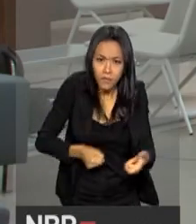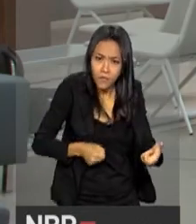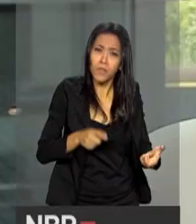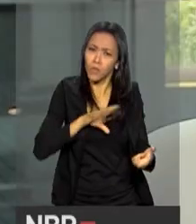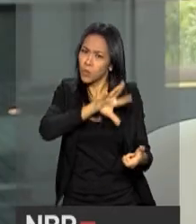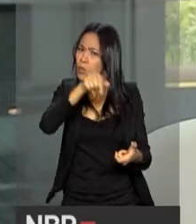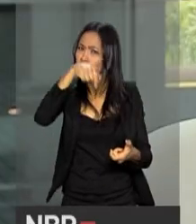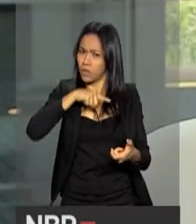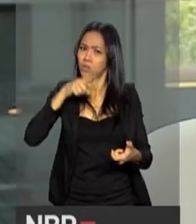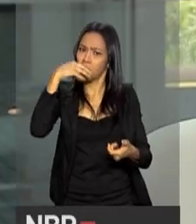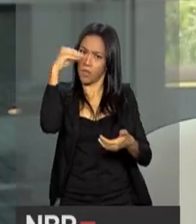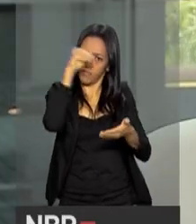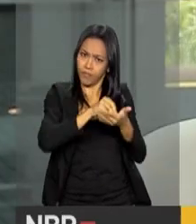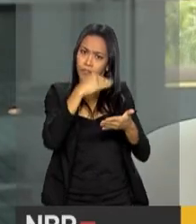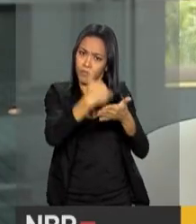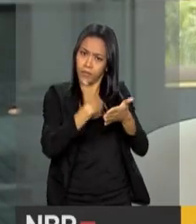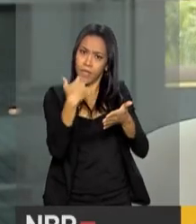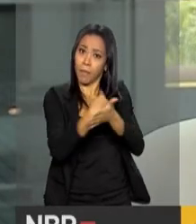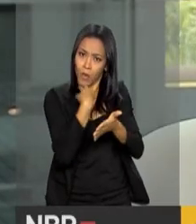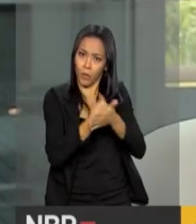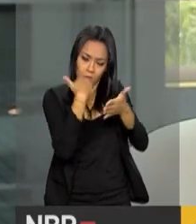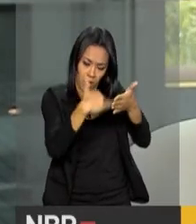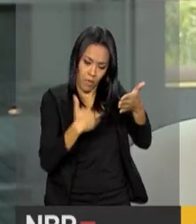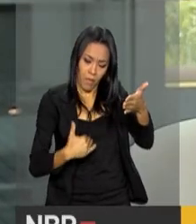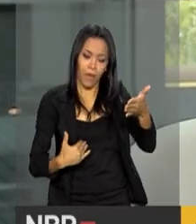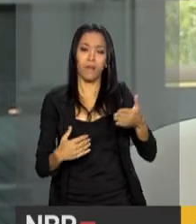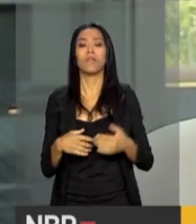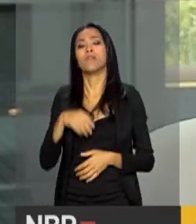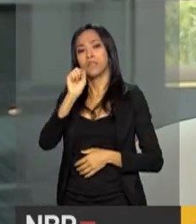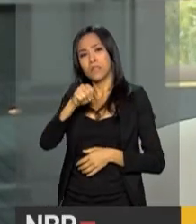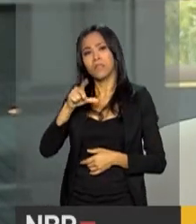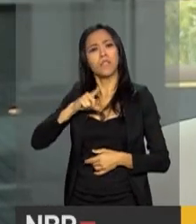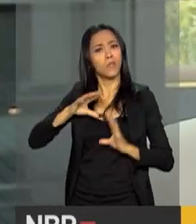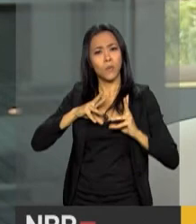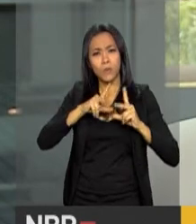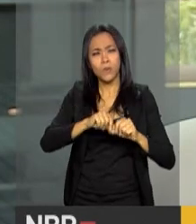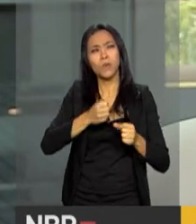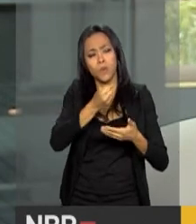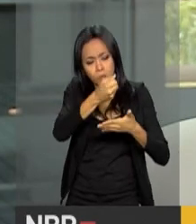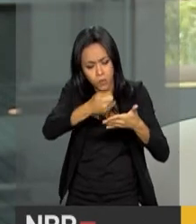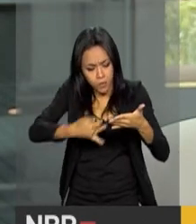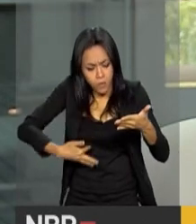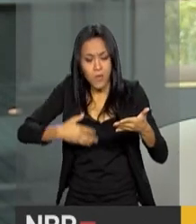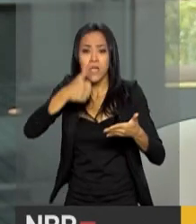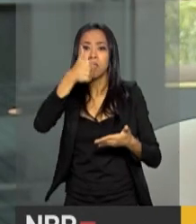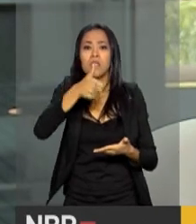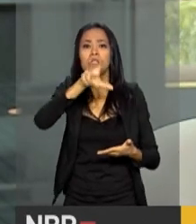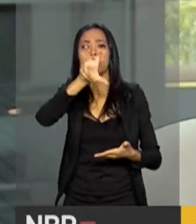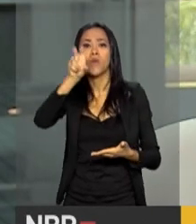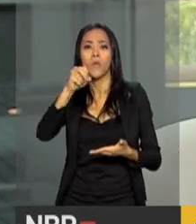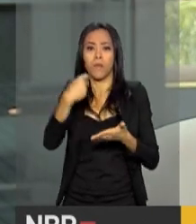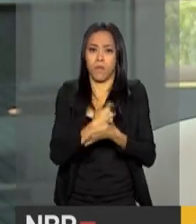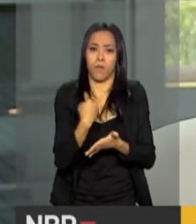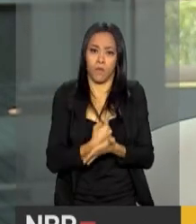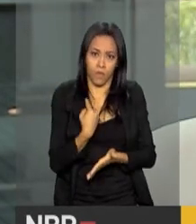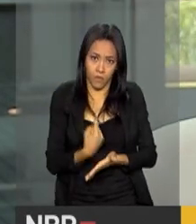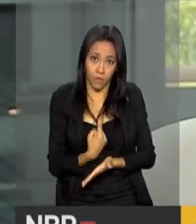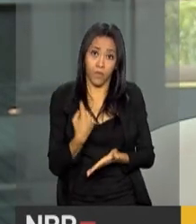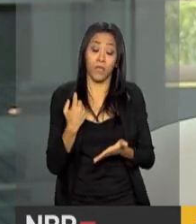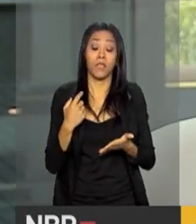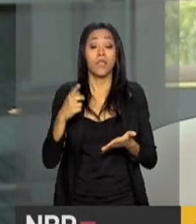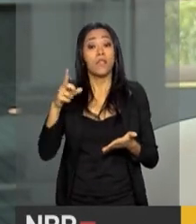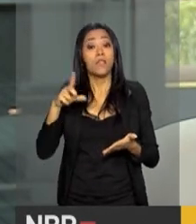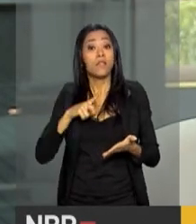contemplado assim o questionário é bem completo ele traz em torno de 150 perguntas ele fala sobre a identificação